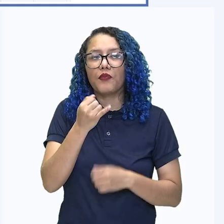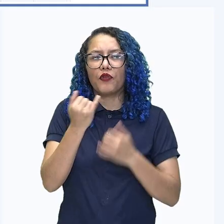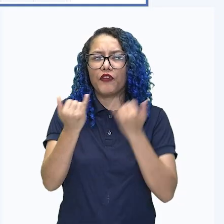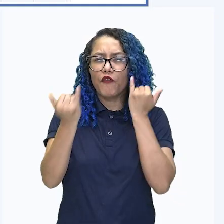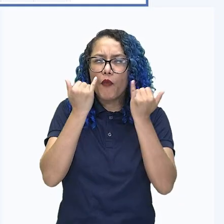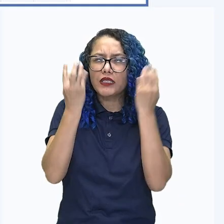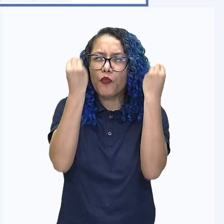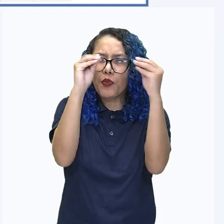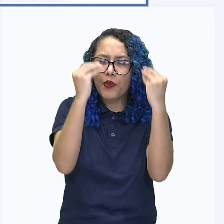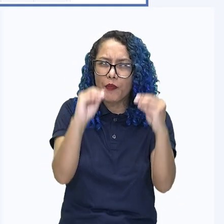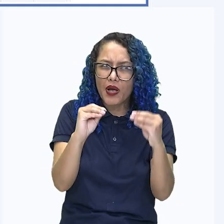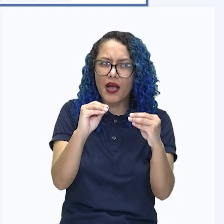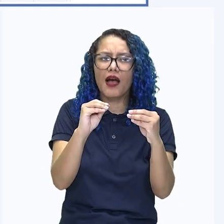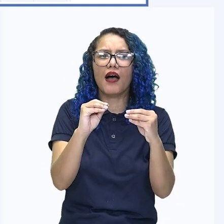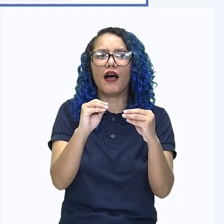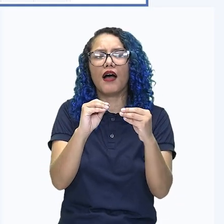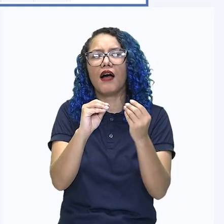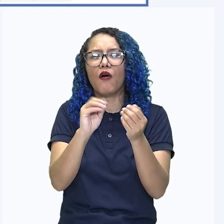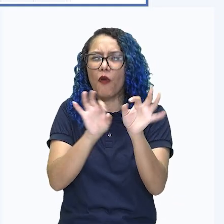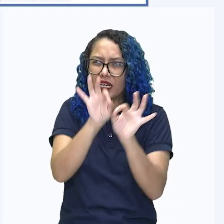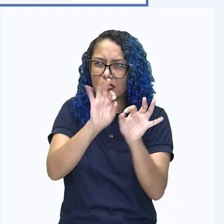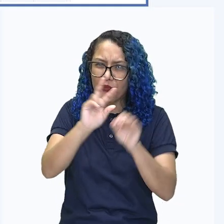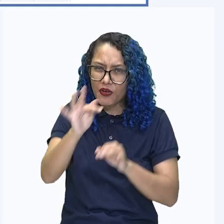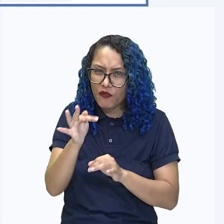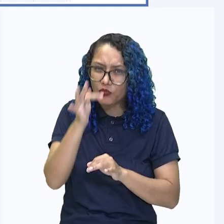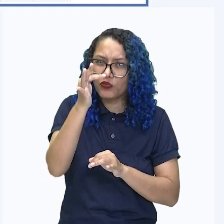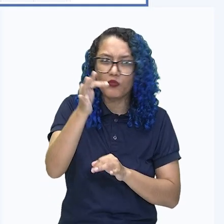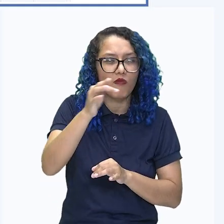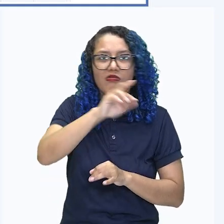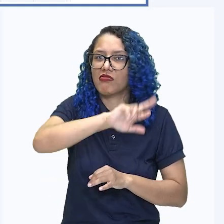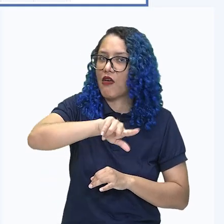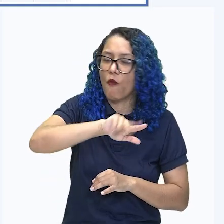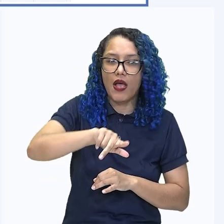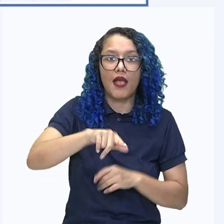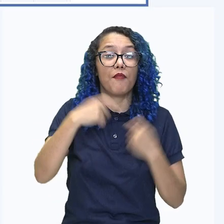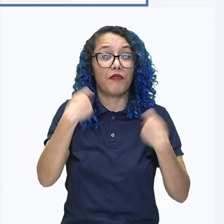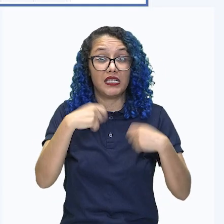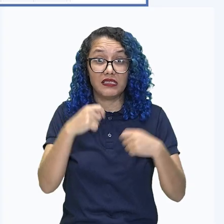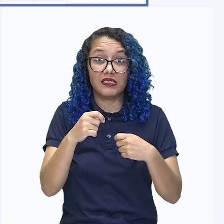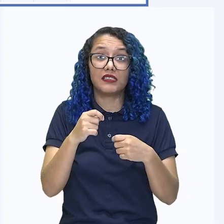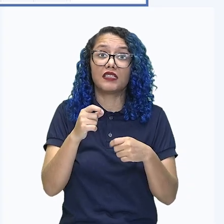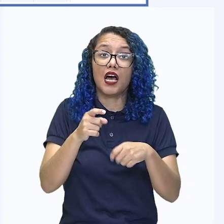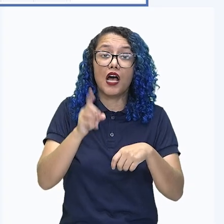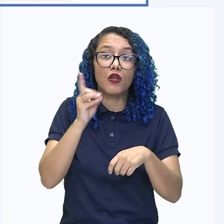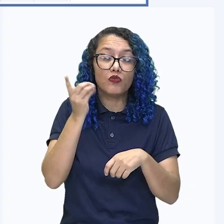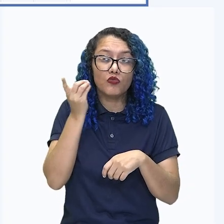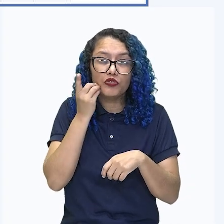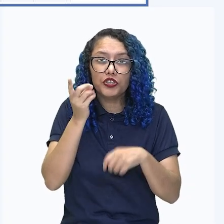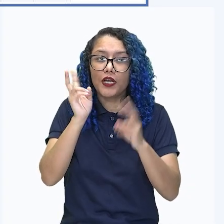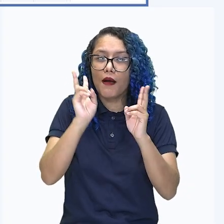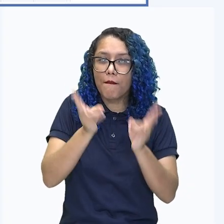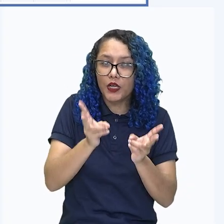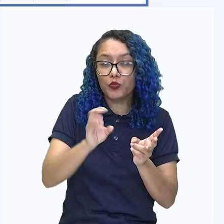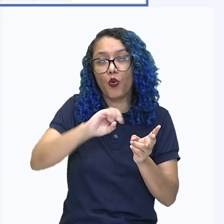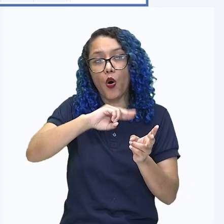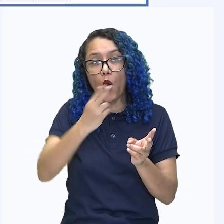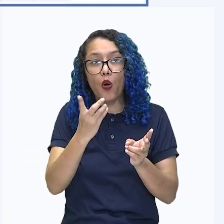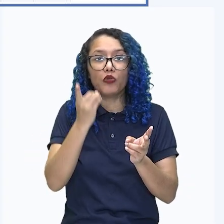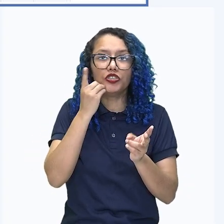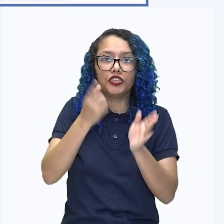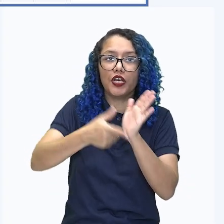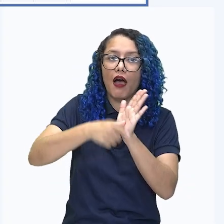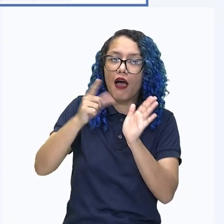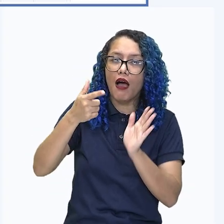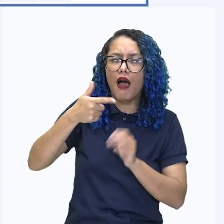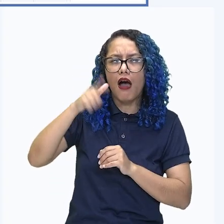datas futuras, certo? O acompanhamento é feito no mesmo dia ou lançado às datas de dias passados,